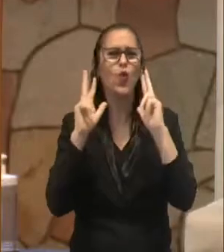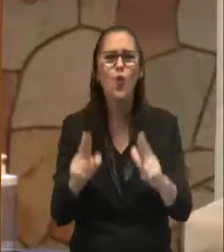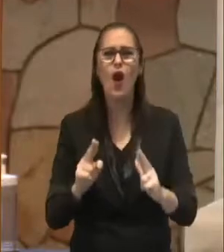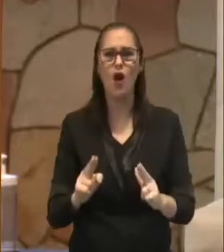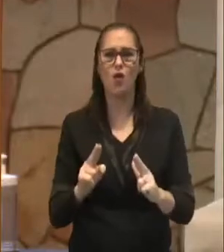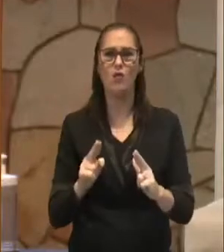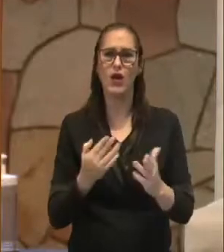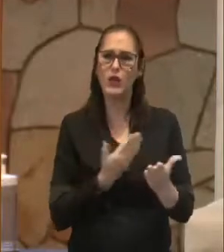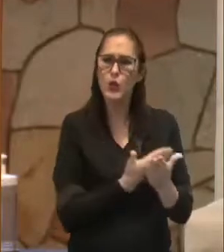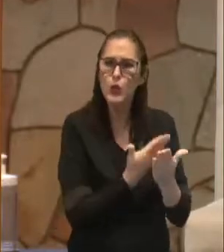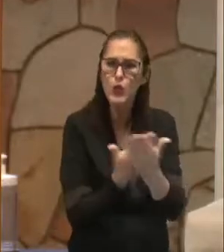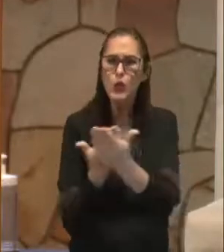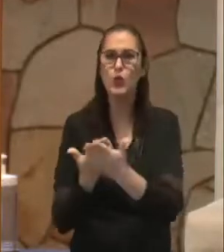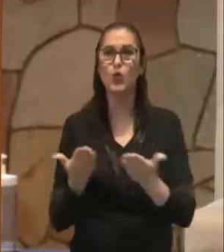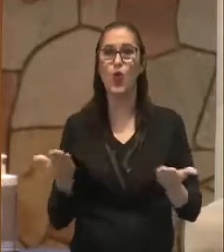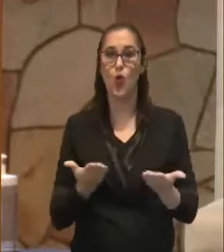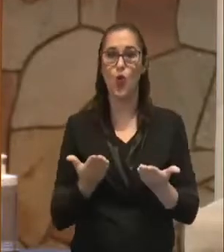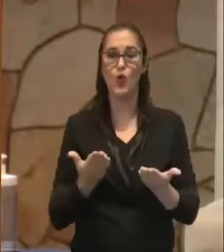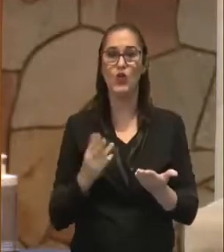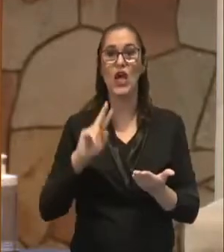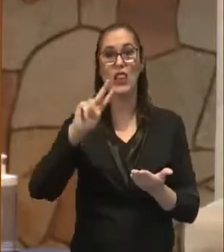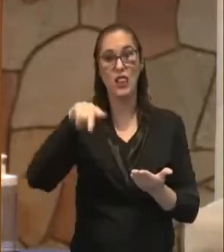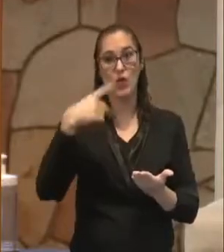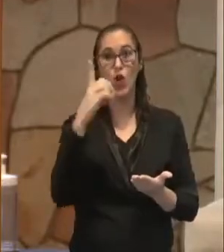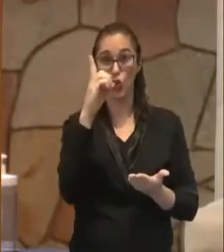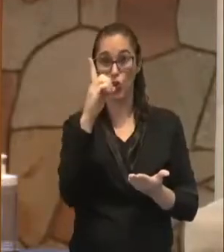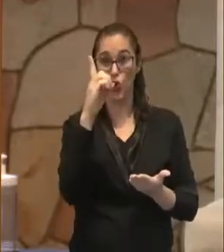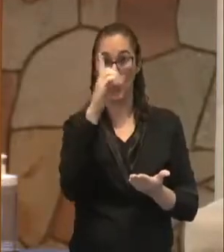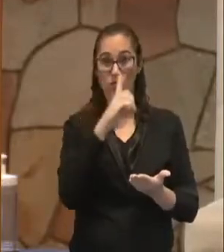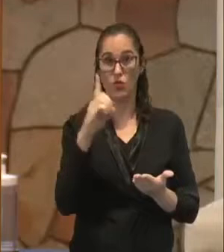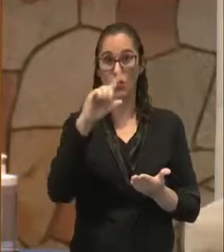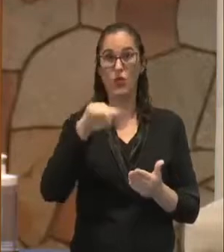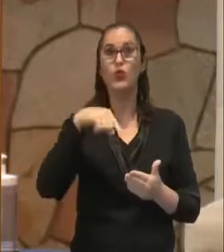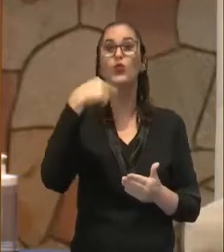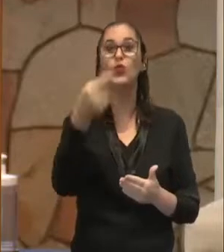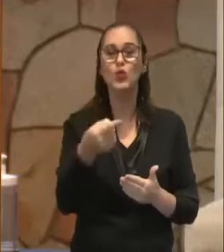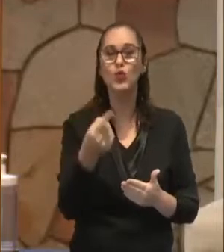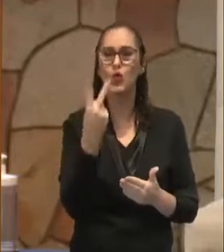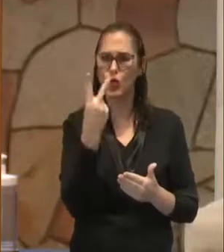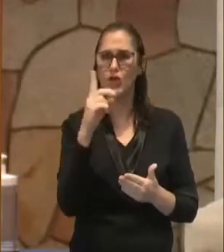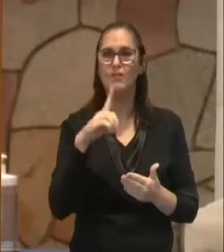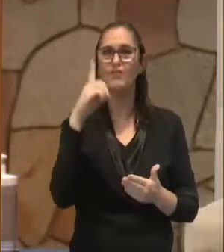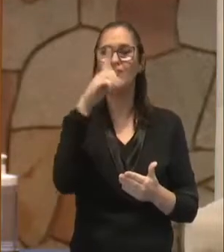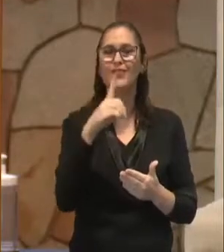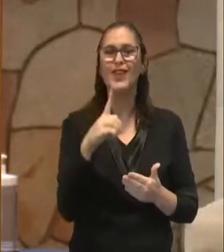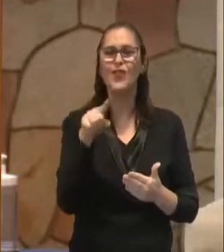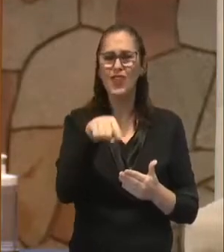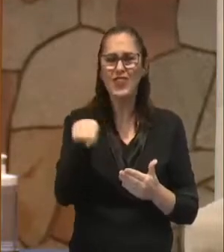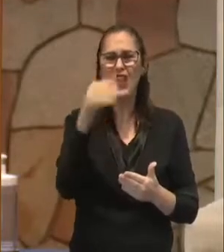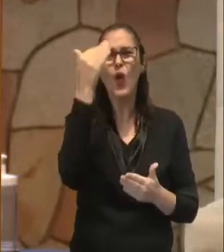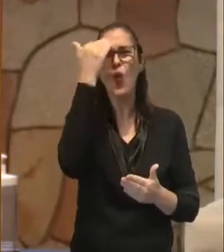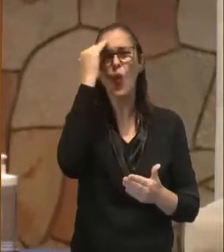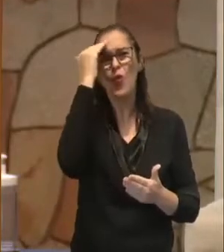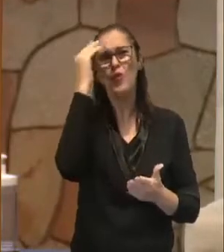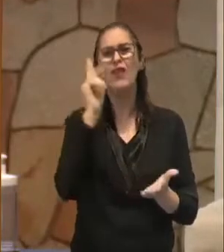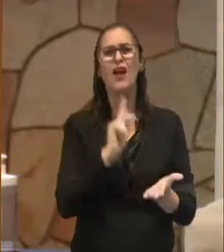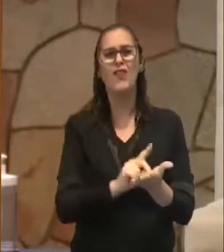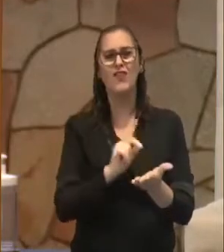estudo, hoje e nos próximos 2 domingos, você também compreenda essas verdades,